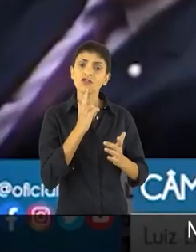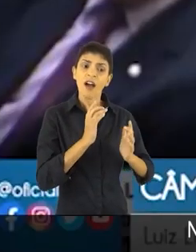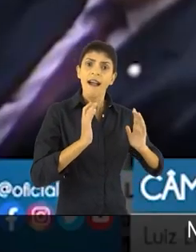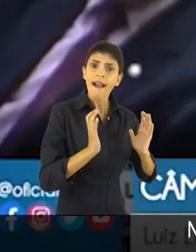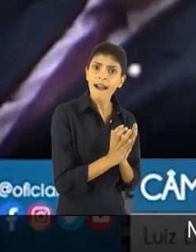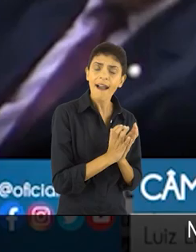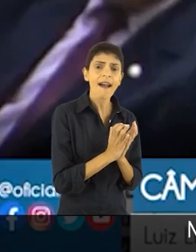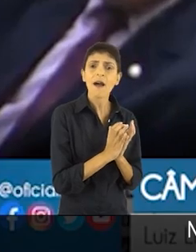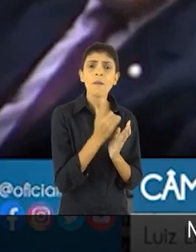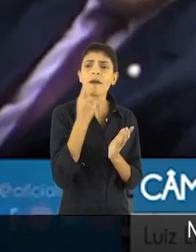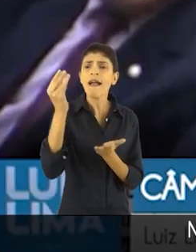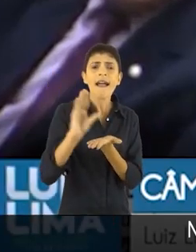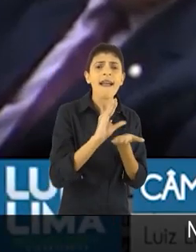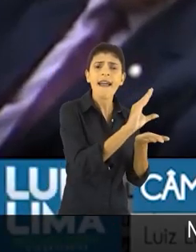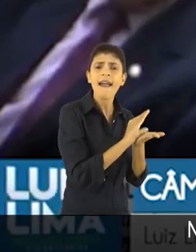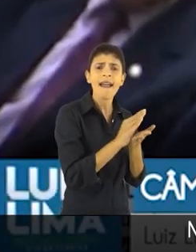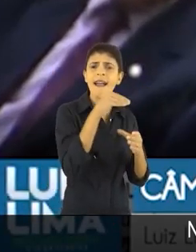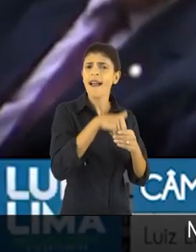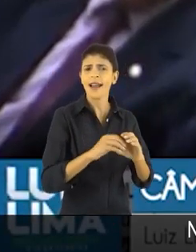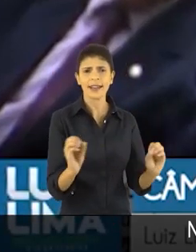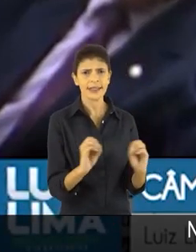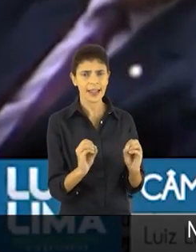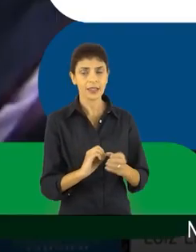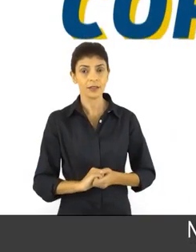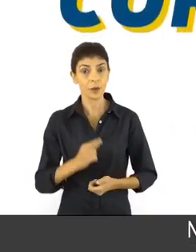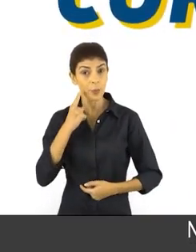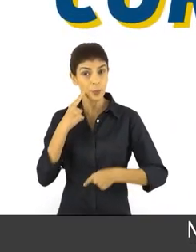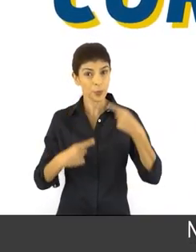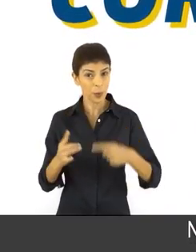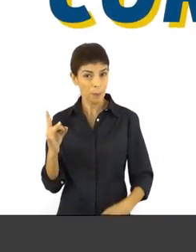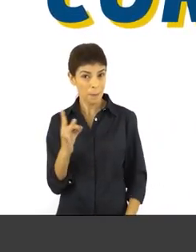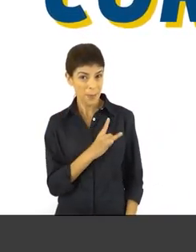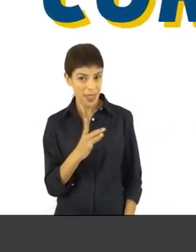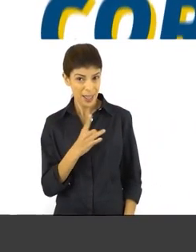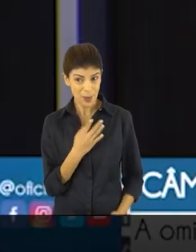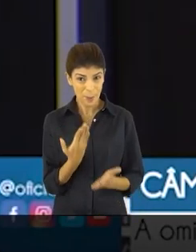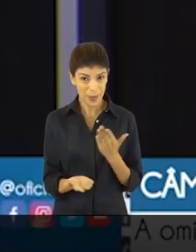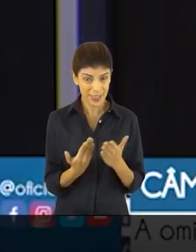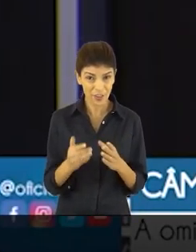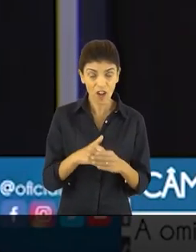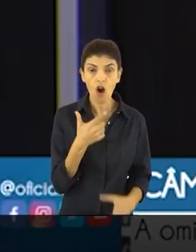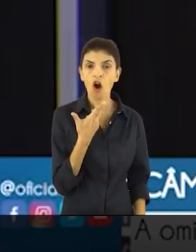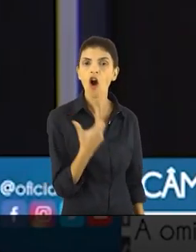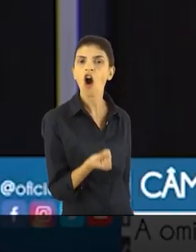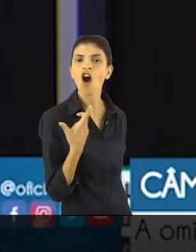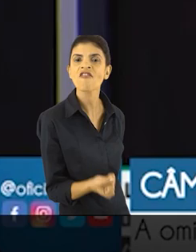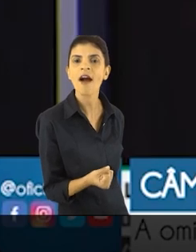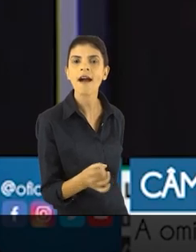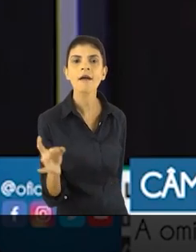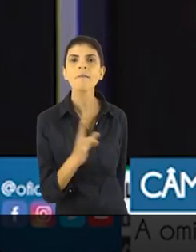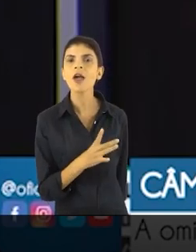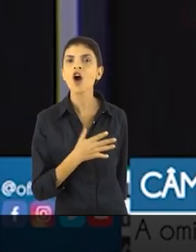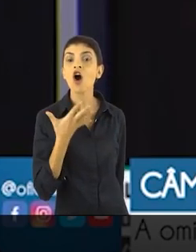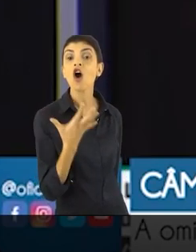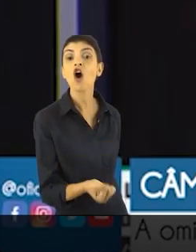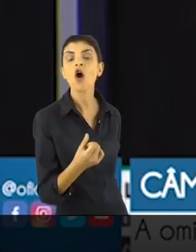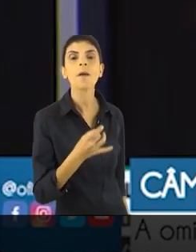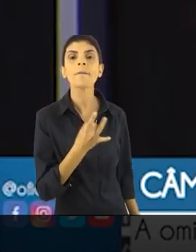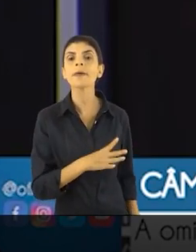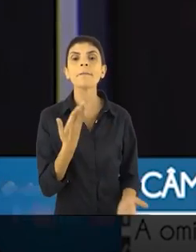Nós fizemos a maior bancada sem usar recurso de fundo eleitoral. Político que tem medo de perder voto é um